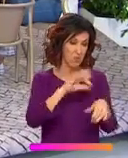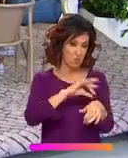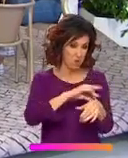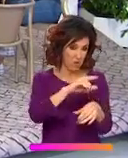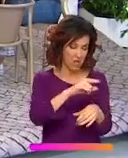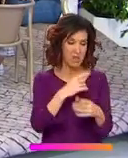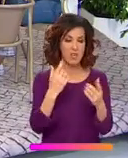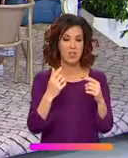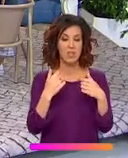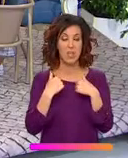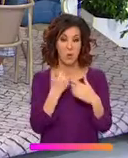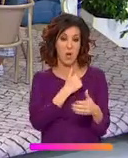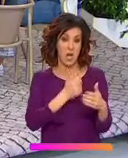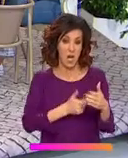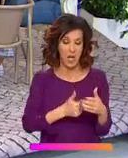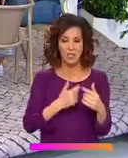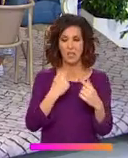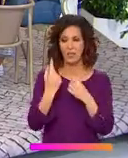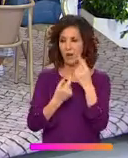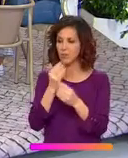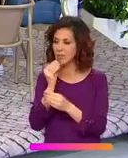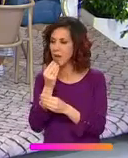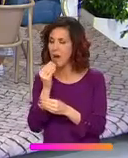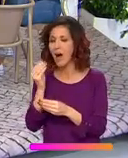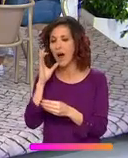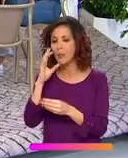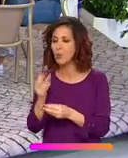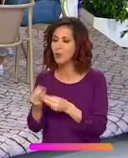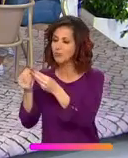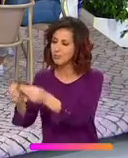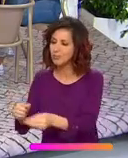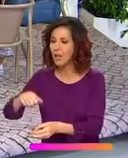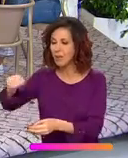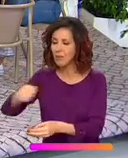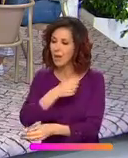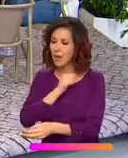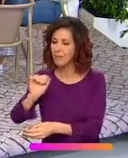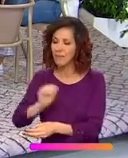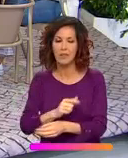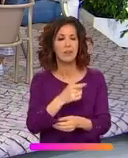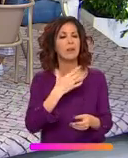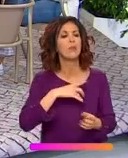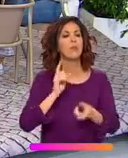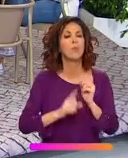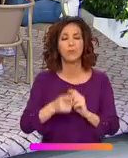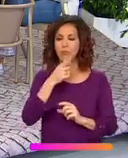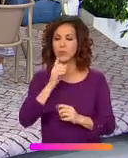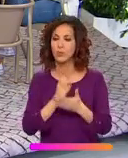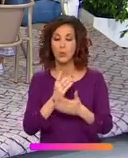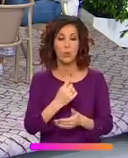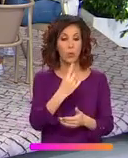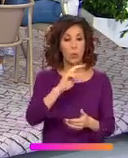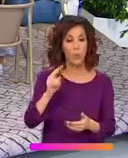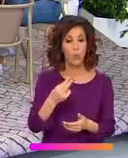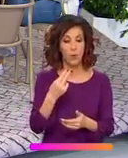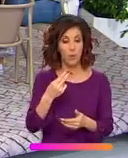na altura e eu estava em casa e ia lá dar-lhe o almoço. O que é que a menina assim, queres? Que bom. Eu só quero café. Faz. Só? O café é 1,30€. Olha, já tens